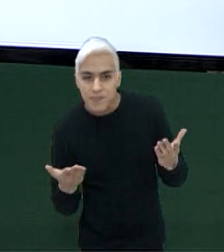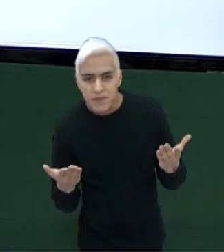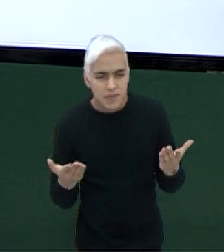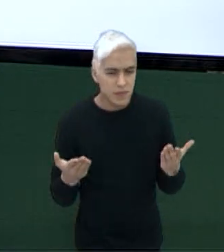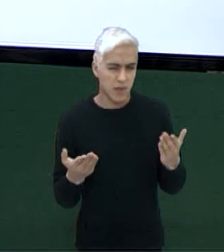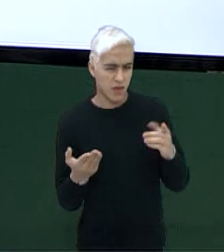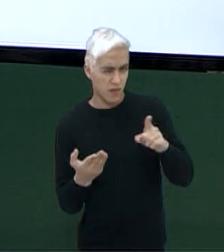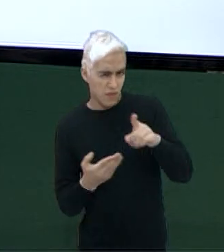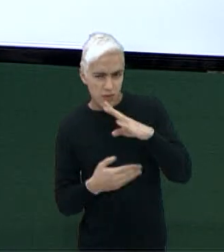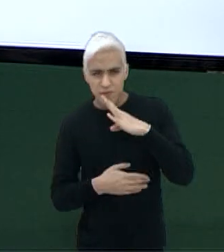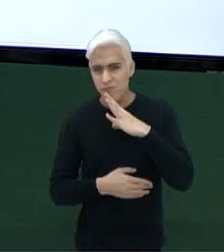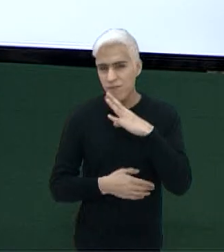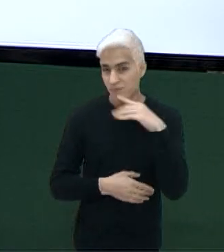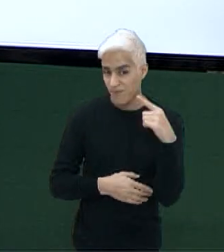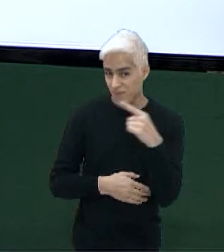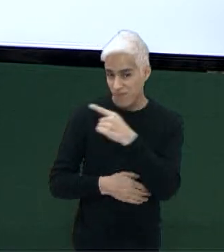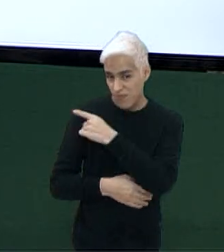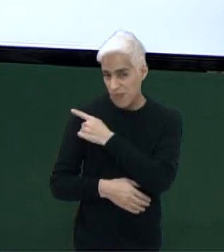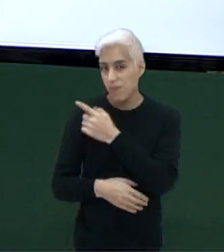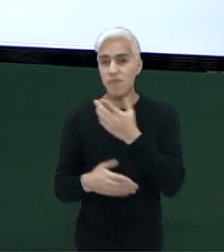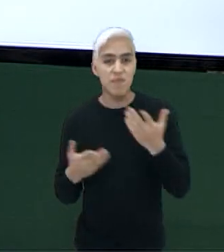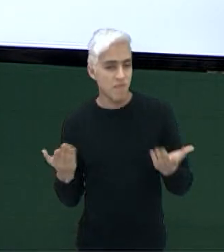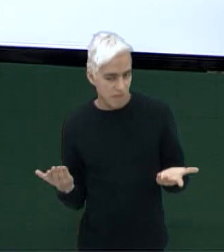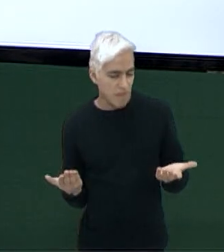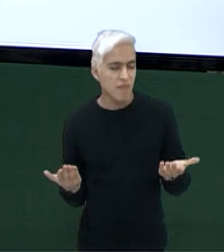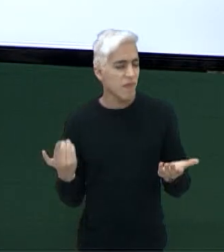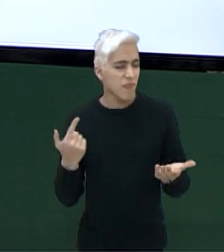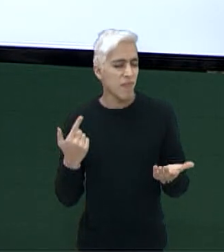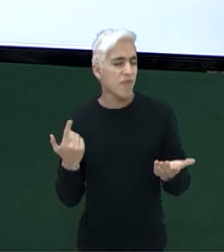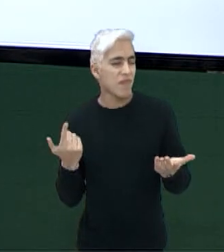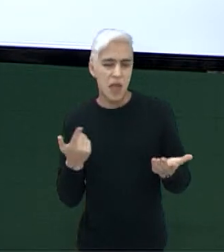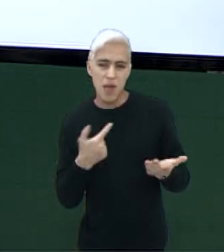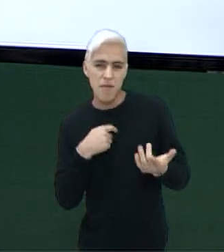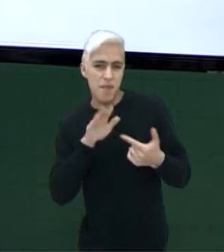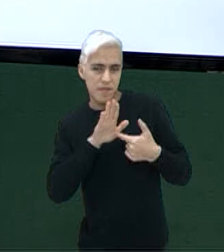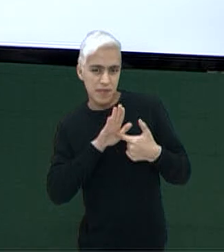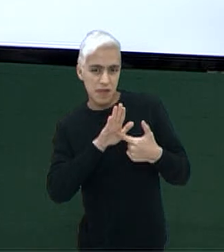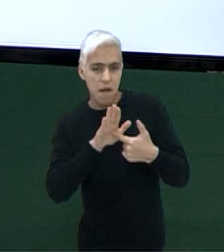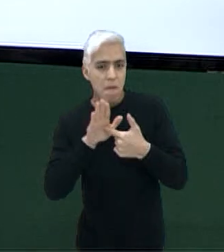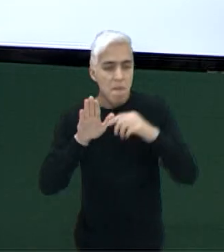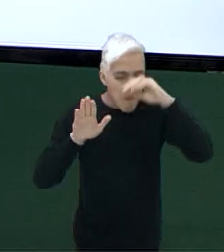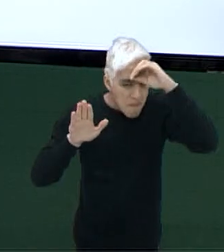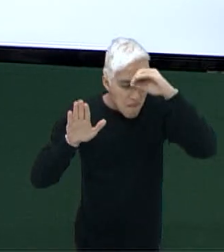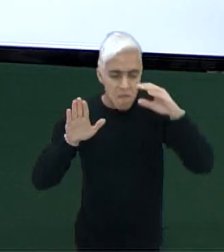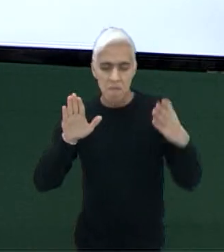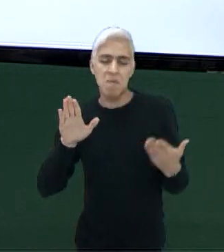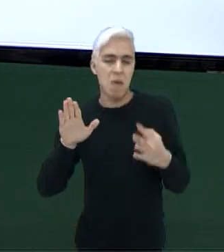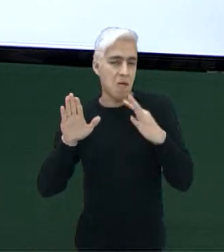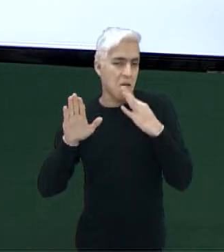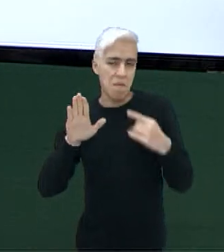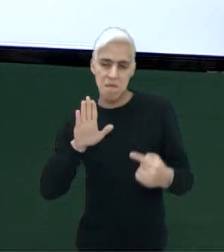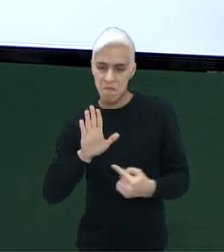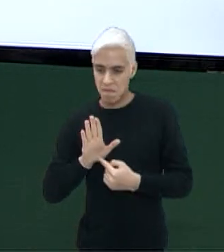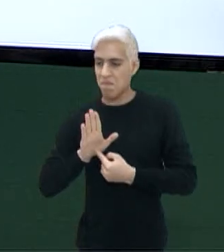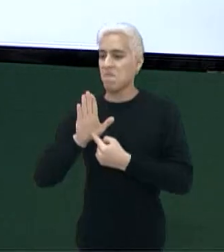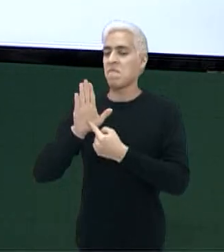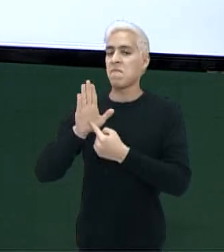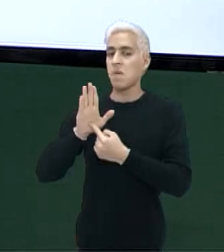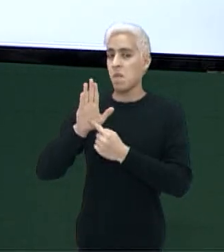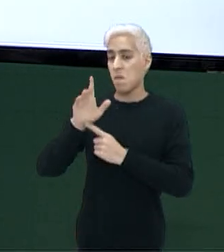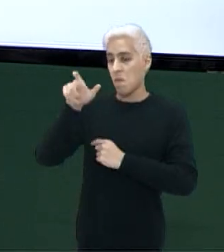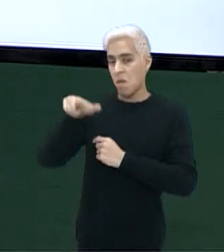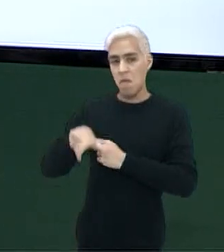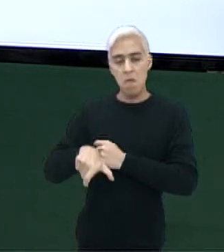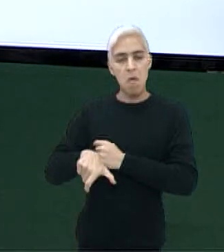aí, você conhece? Eu vou te apresentar. Se você não conhece, você vai conhecer aí um